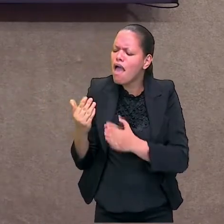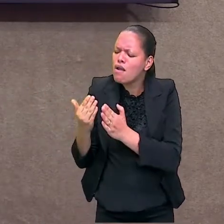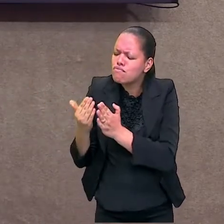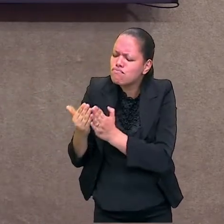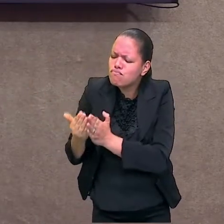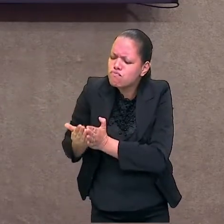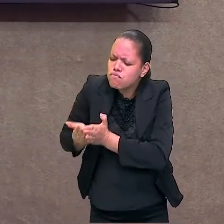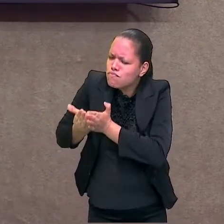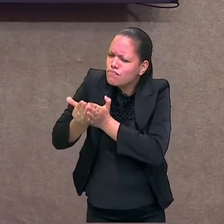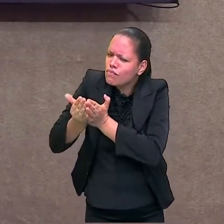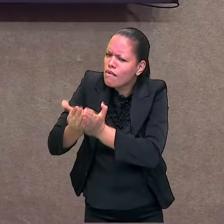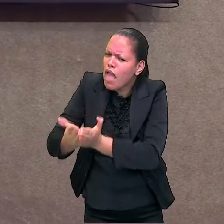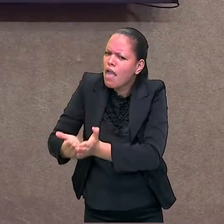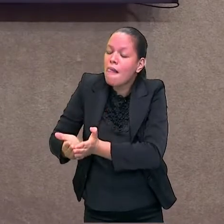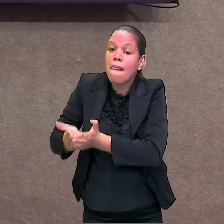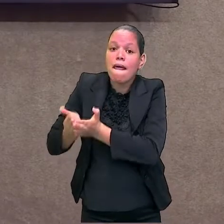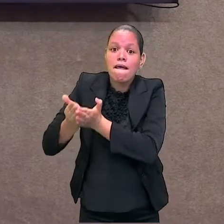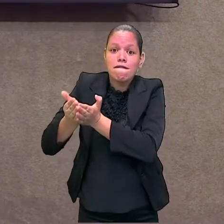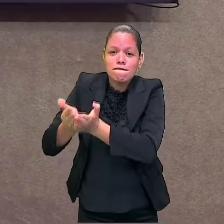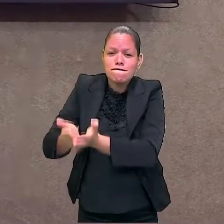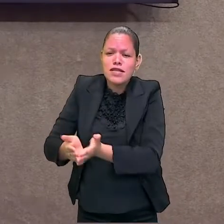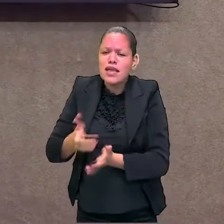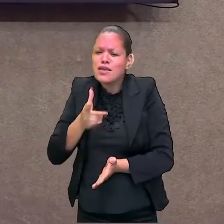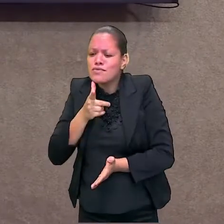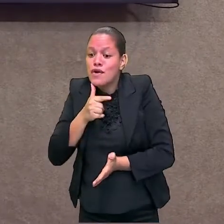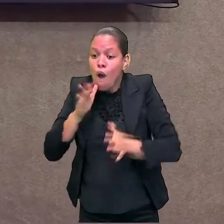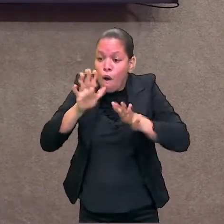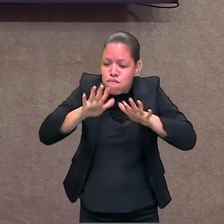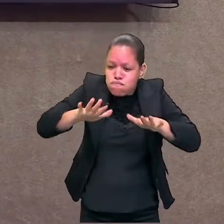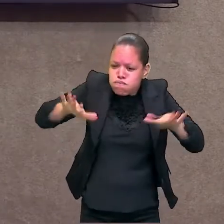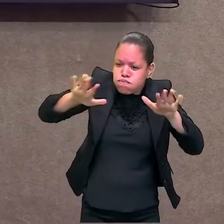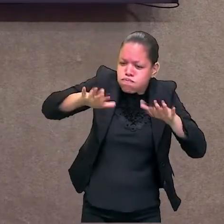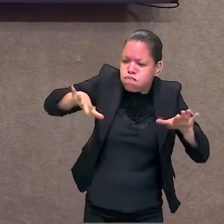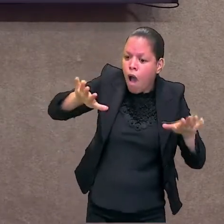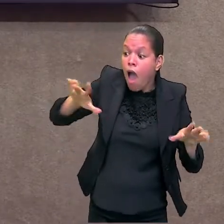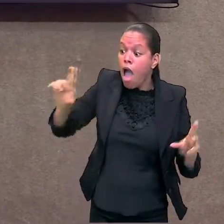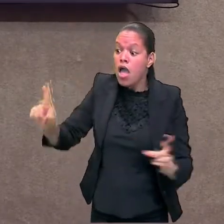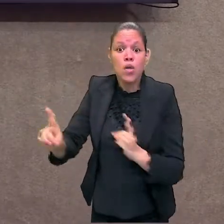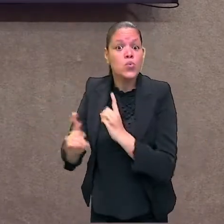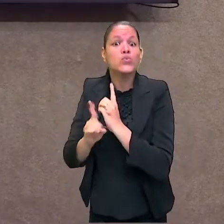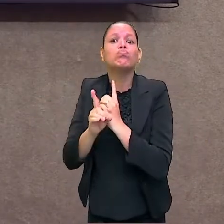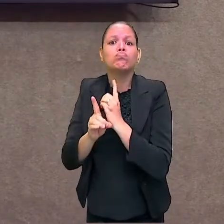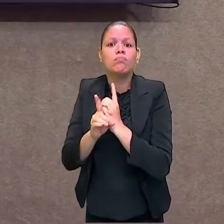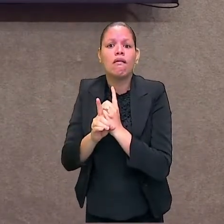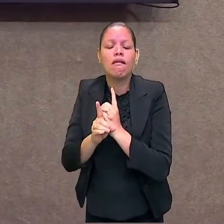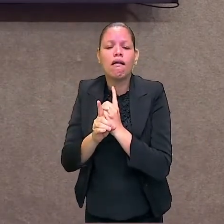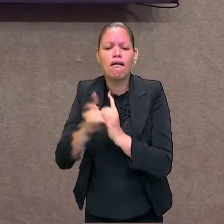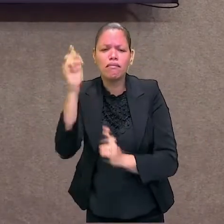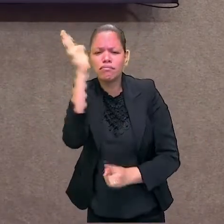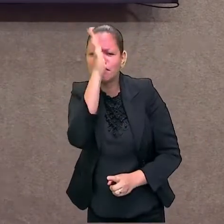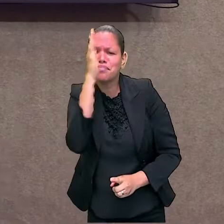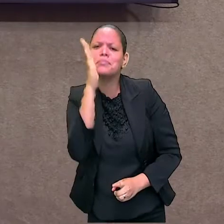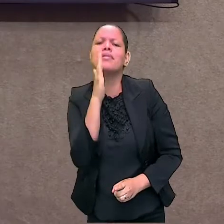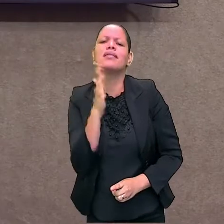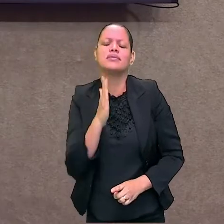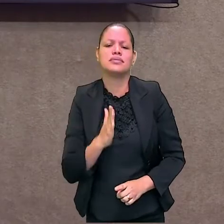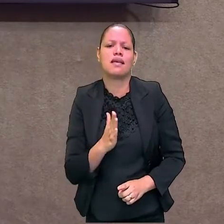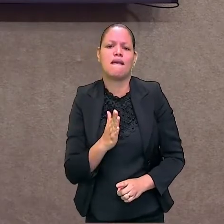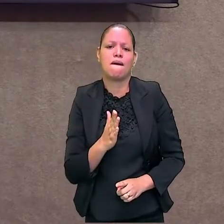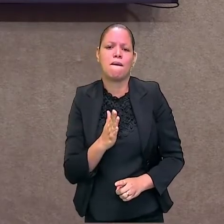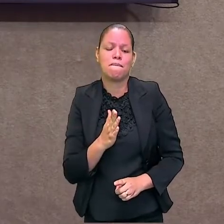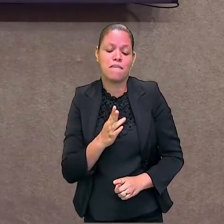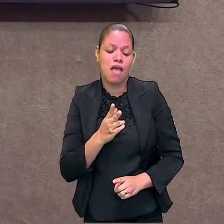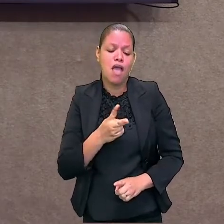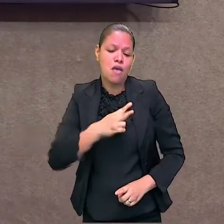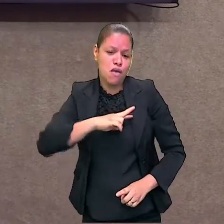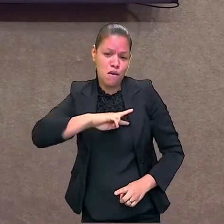outra cultura indígena, que posteriormente também iremos trabalhar detalhadamente, mas Portugal vem para fazer